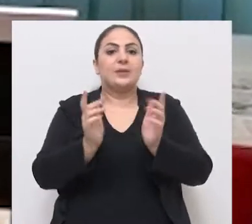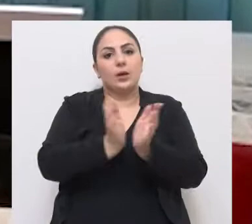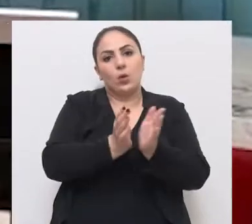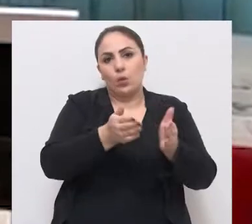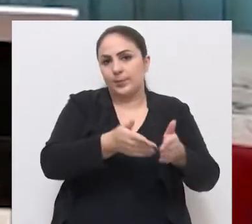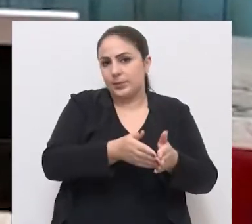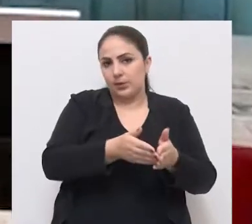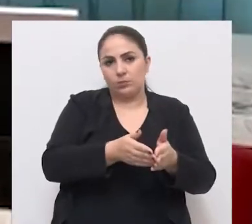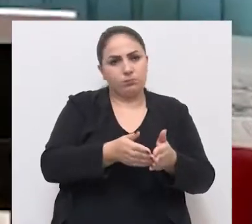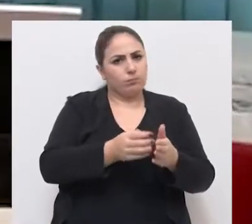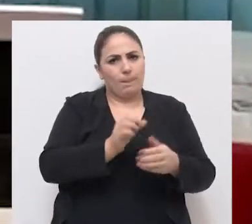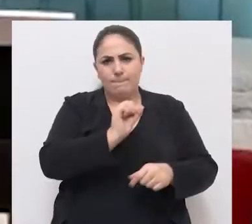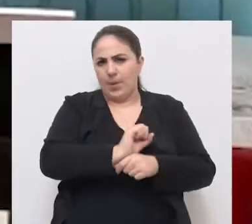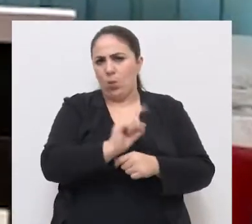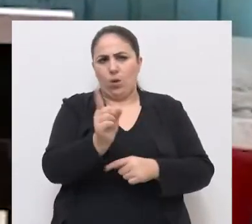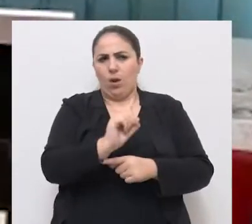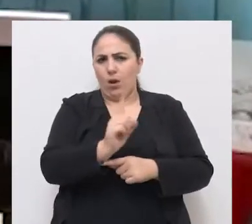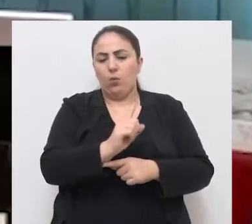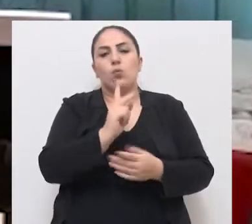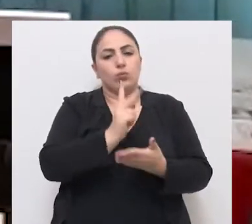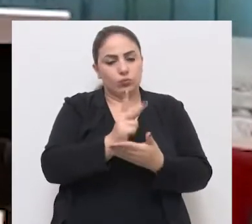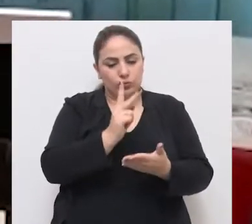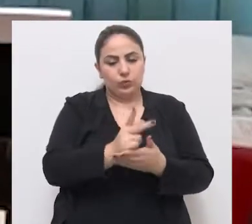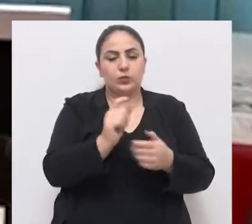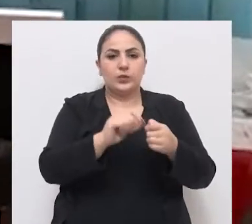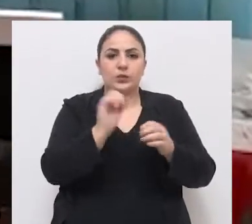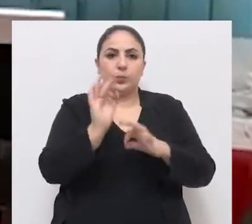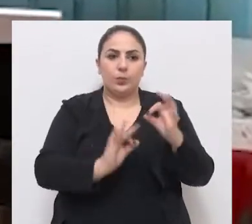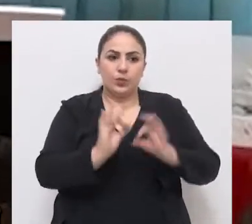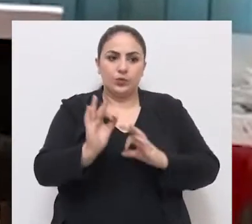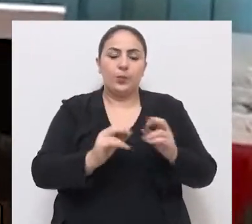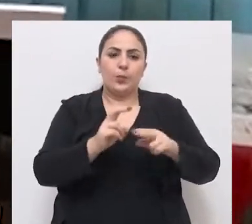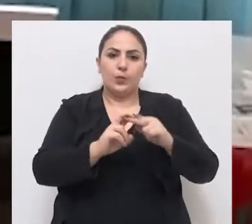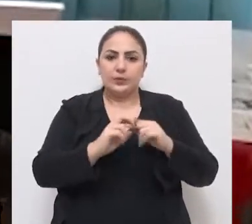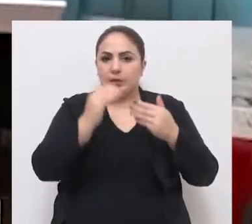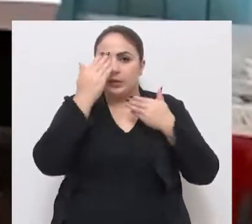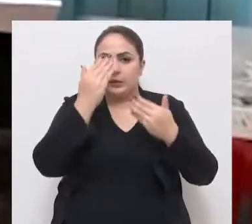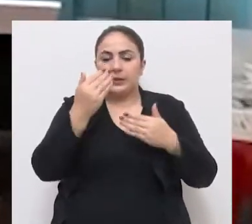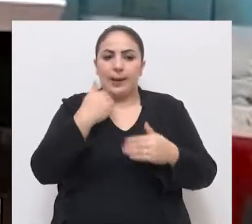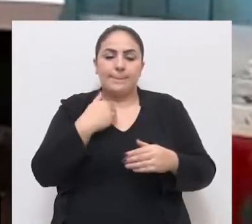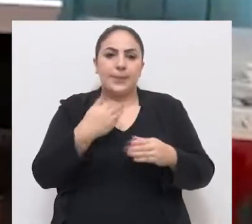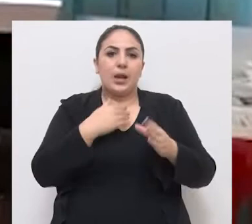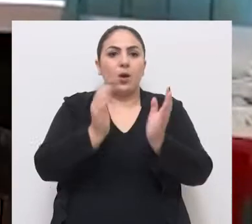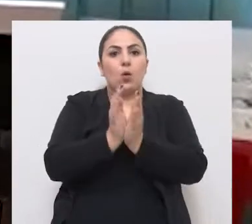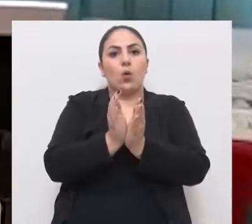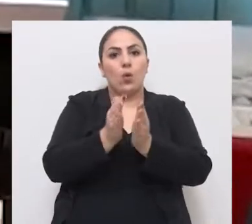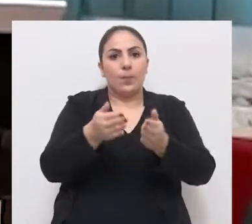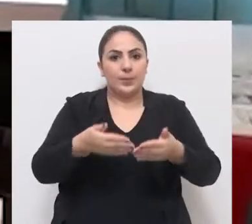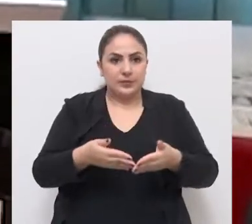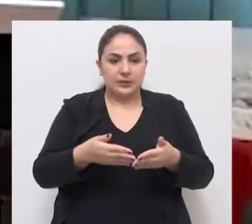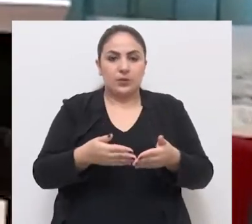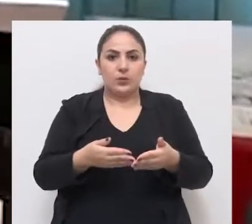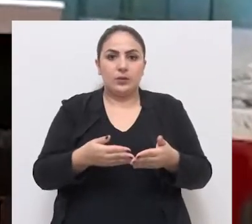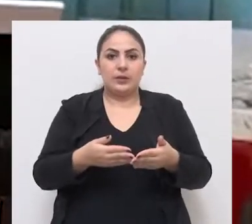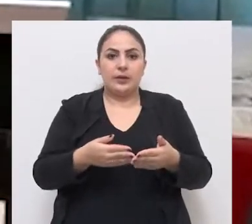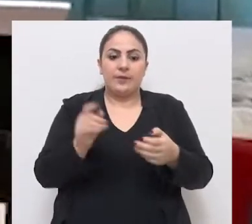as comissões não pararam, as comissões estão despachando os projetos. Então, quero agradecer a minha comissão